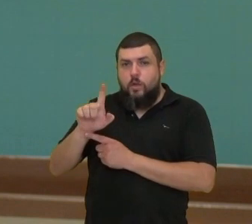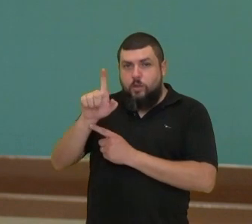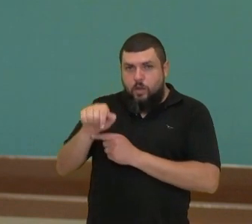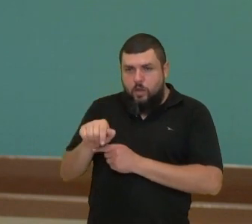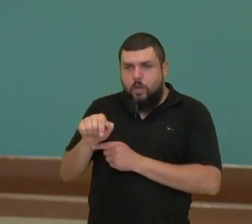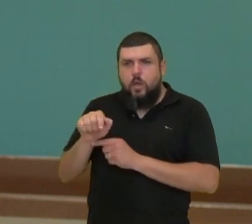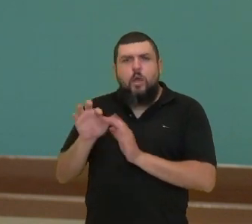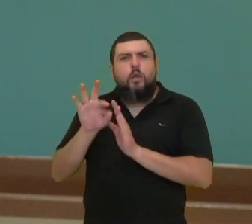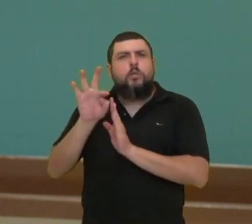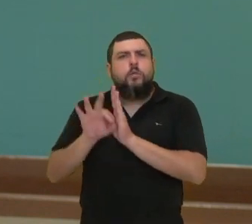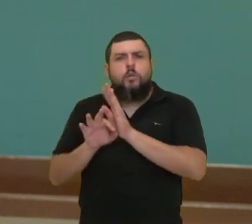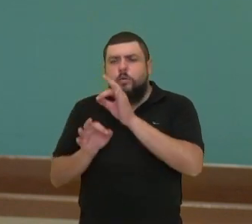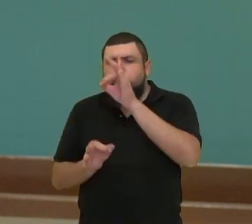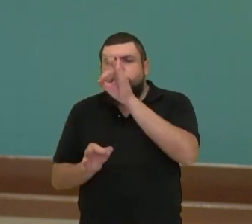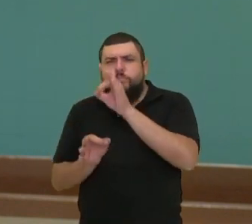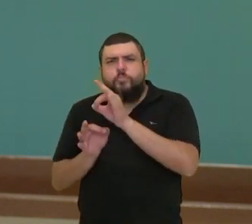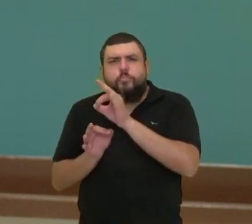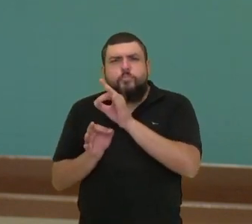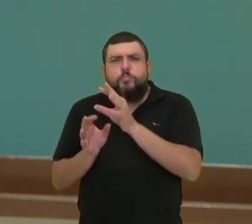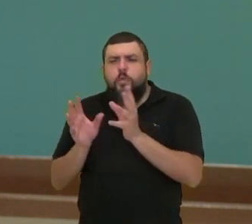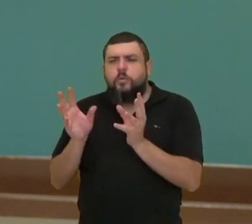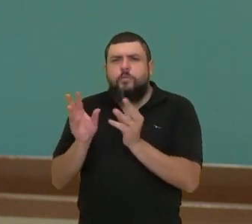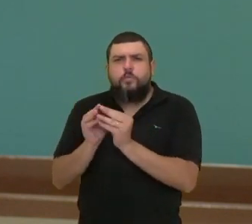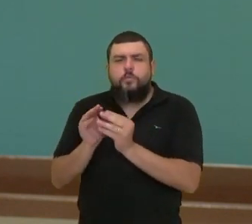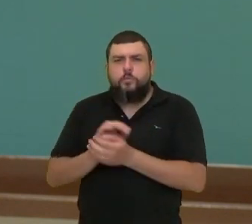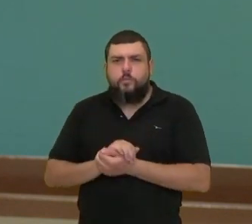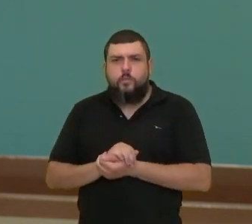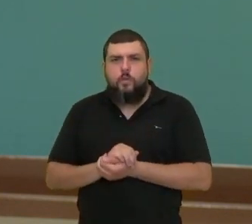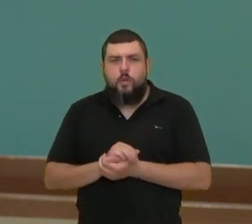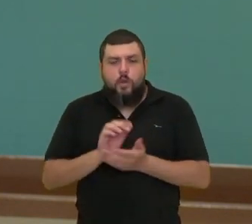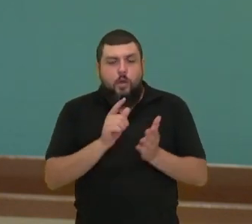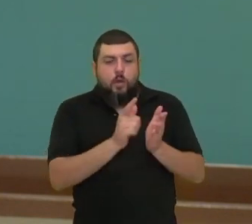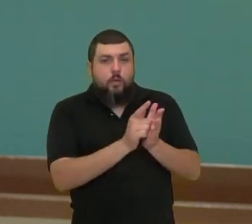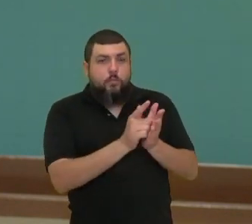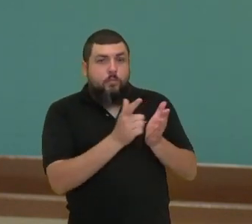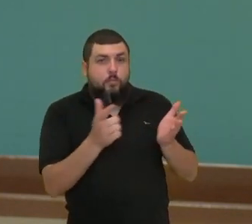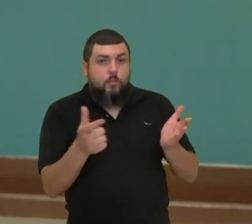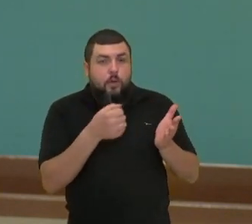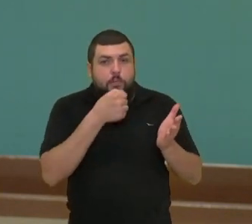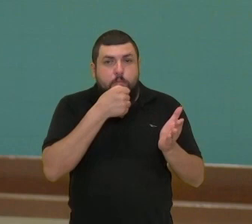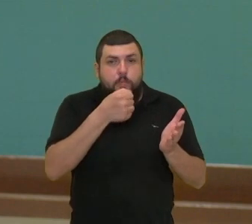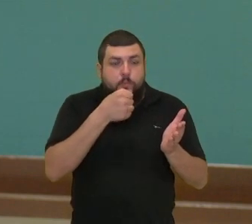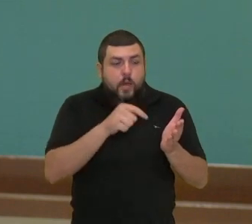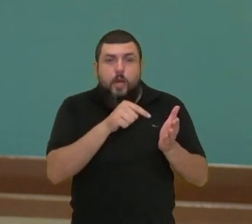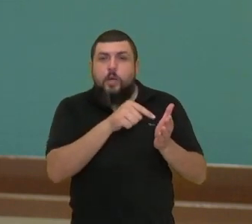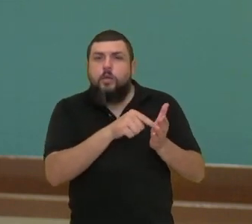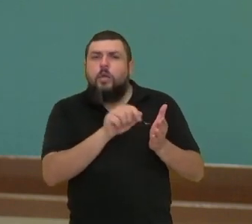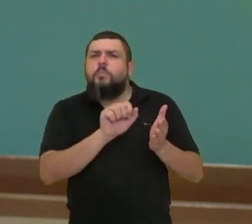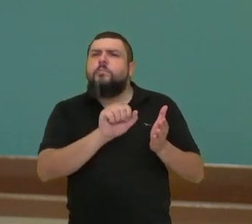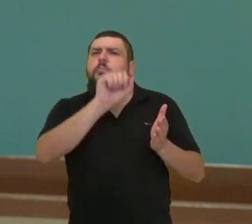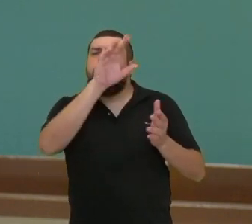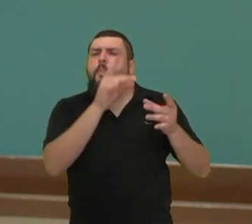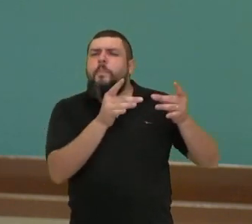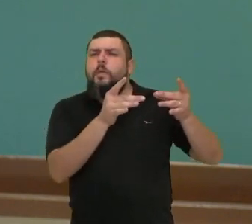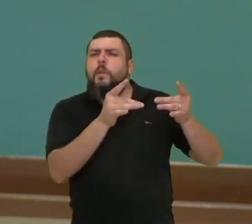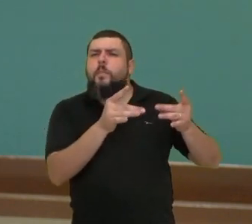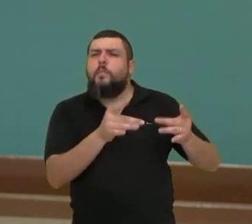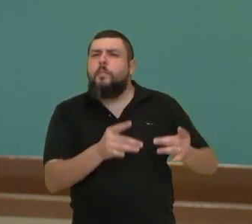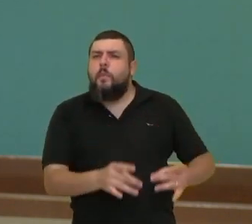texto curto, objetivo. A reportagem, ela vai detalhar a notícia, ela vai trazer